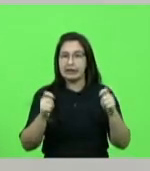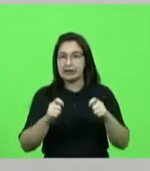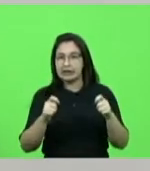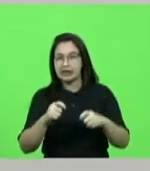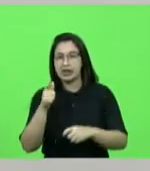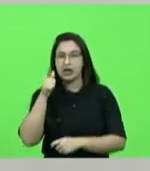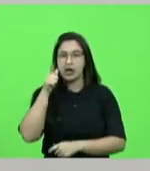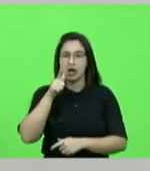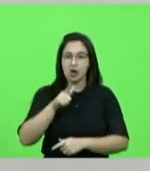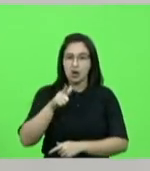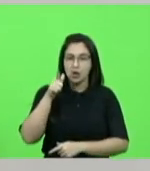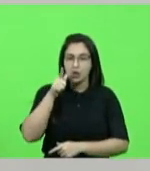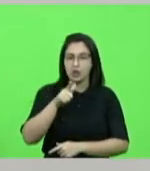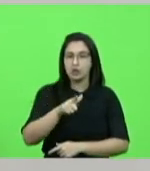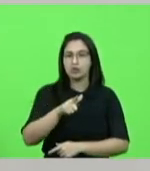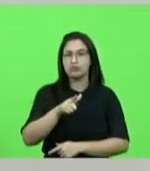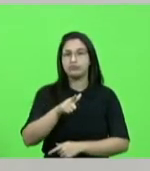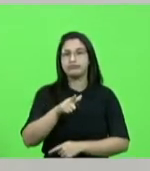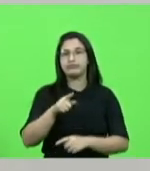de ter